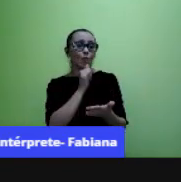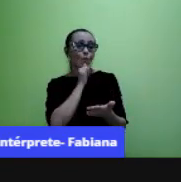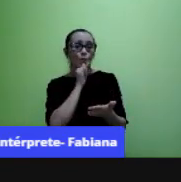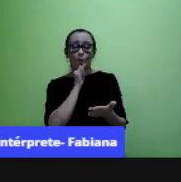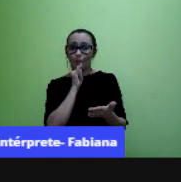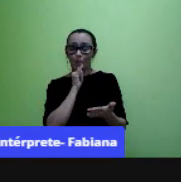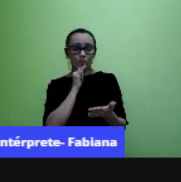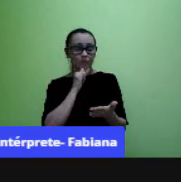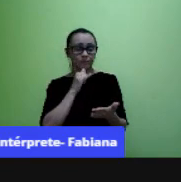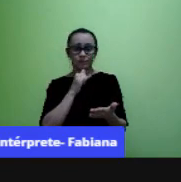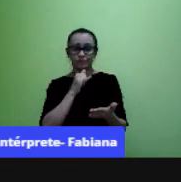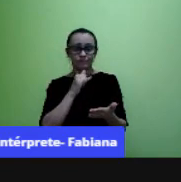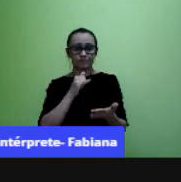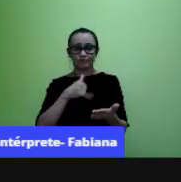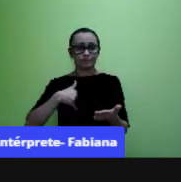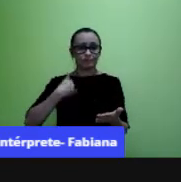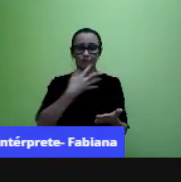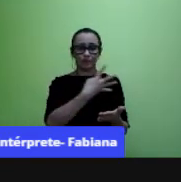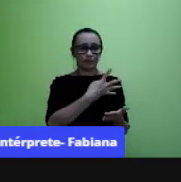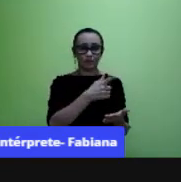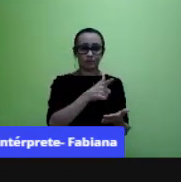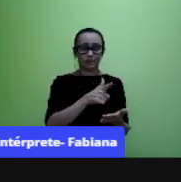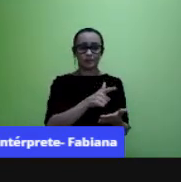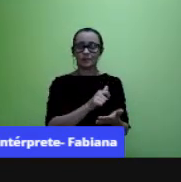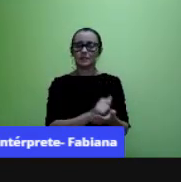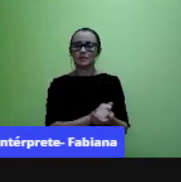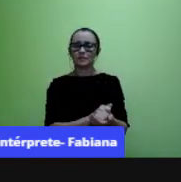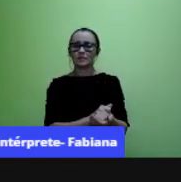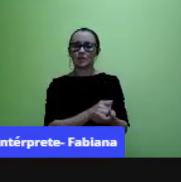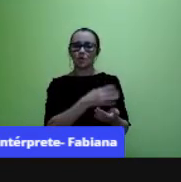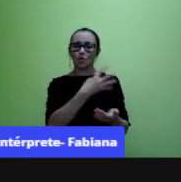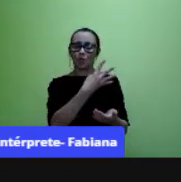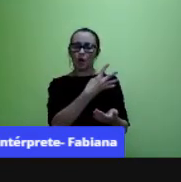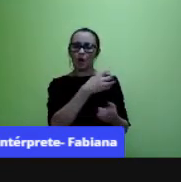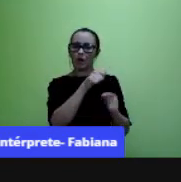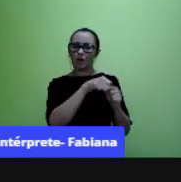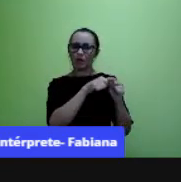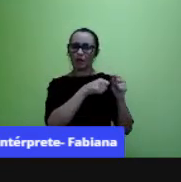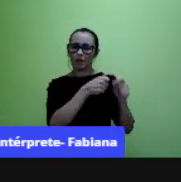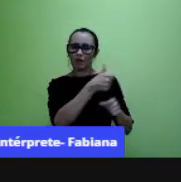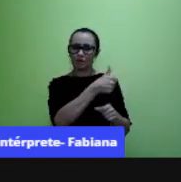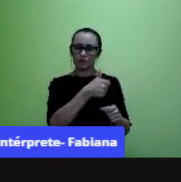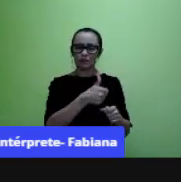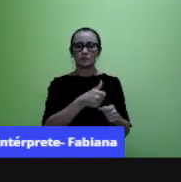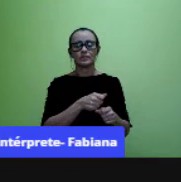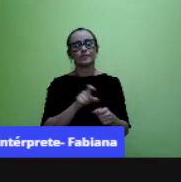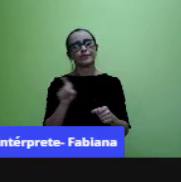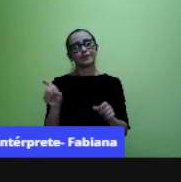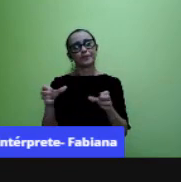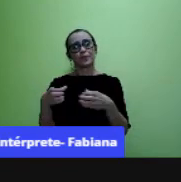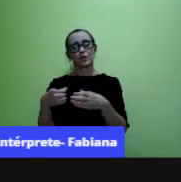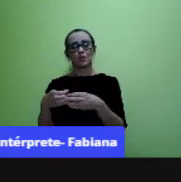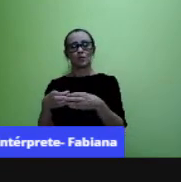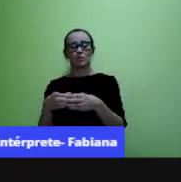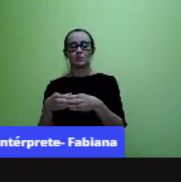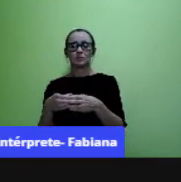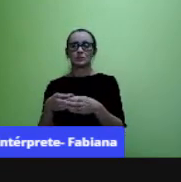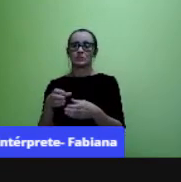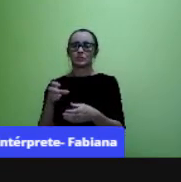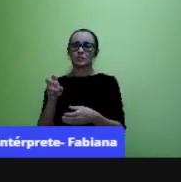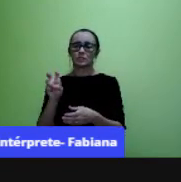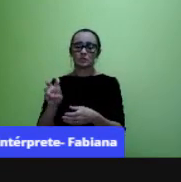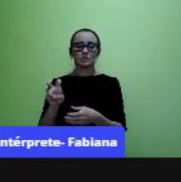anos, tem criança com 4 anos e 11 meses. Como no grupo 5, tem crianças de 6 anos,